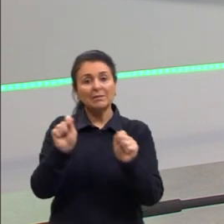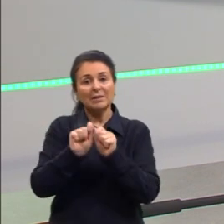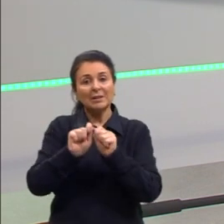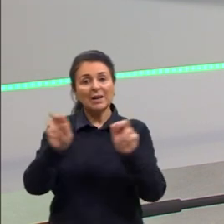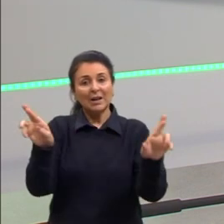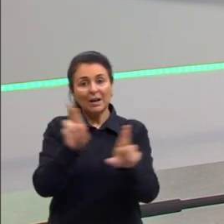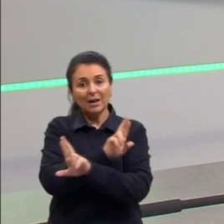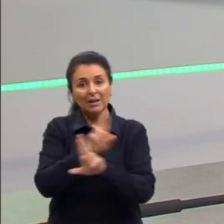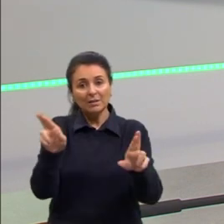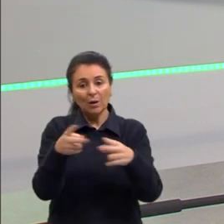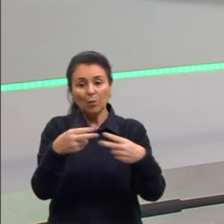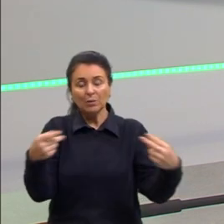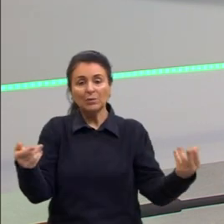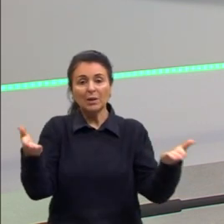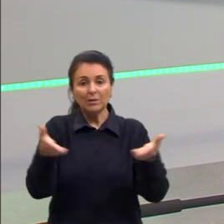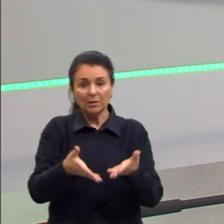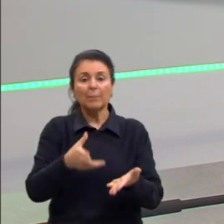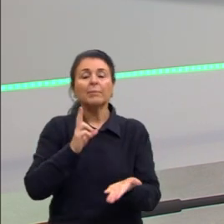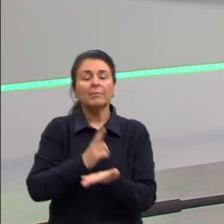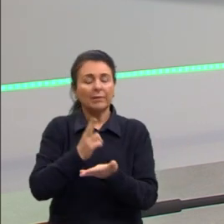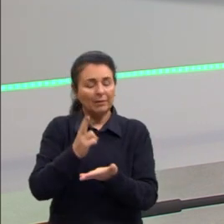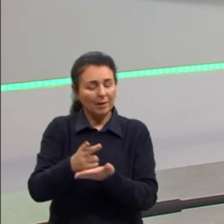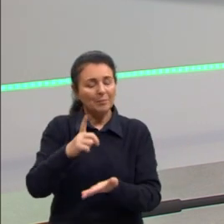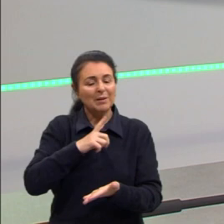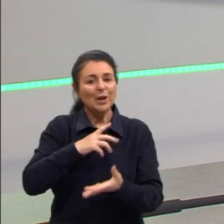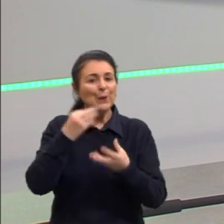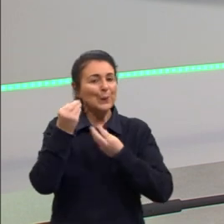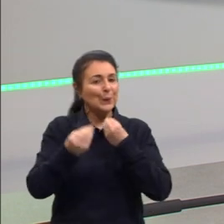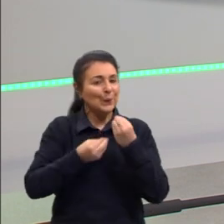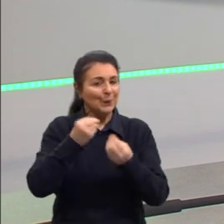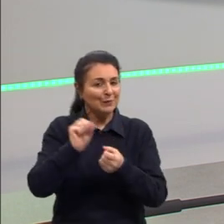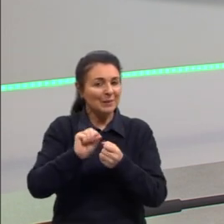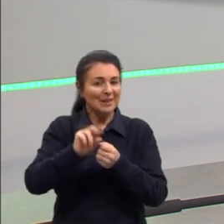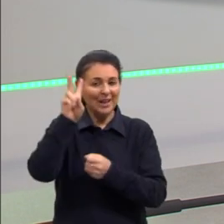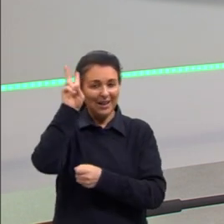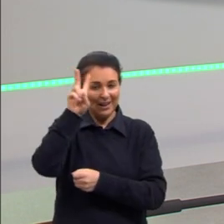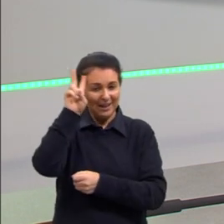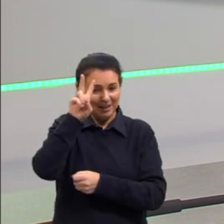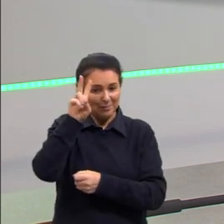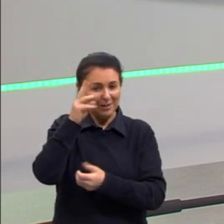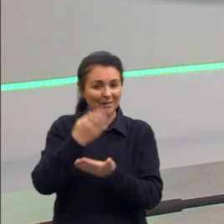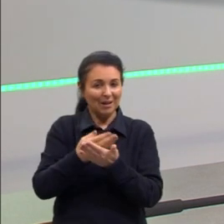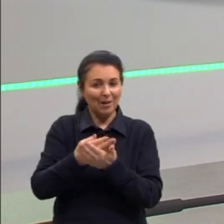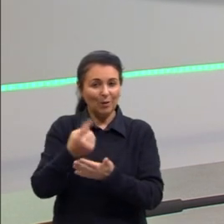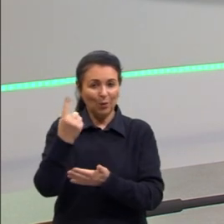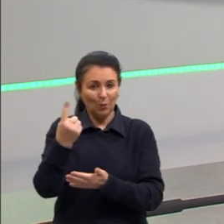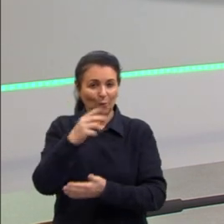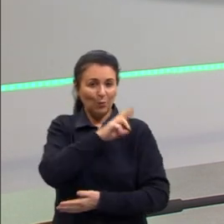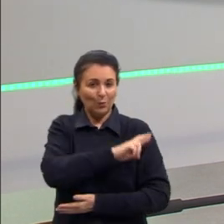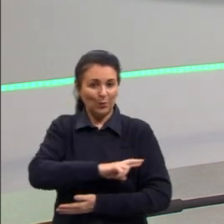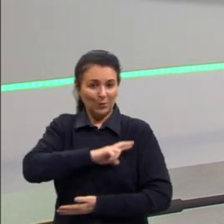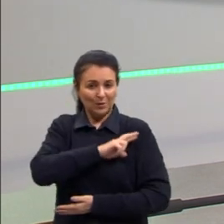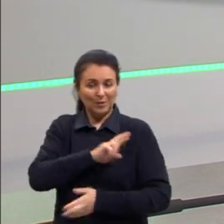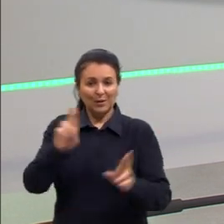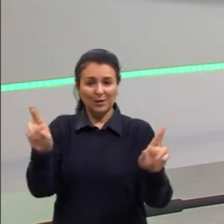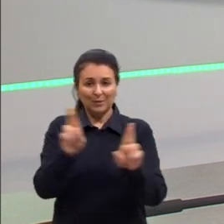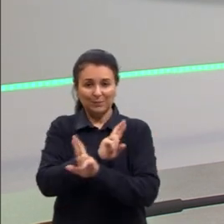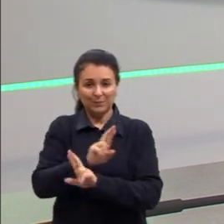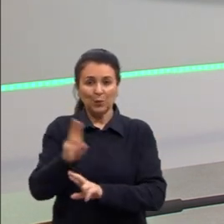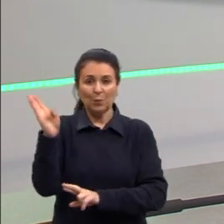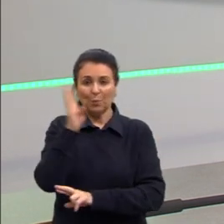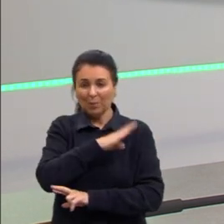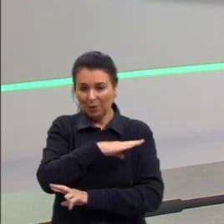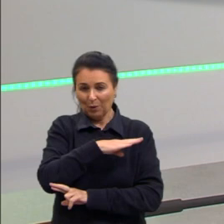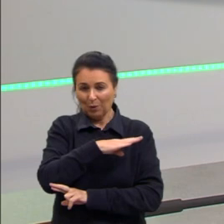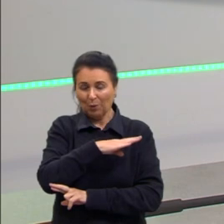com pontos daqui sempre tem como relacionar lembra-la da nossa aula 1 do Romantismo que a gente consegue relacionar o mal do século